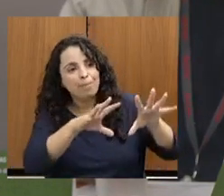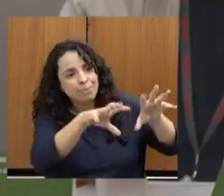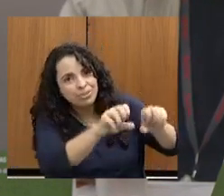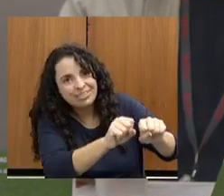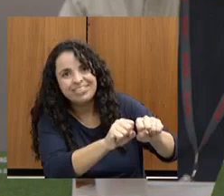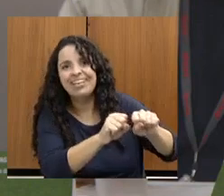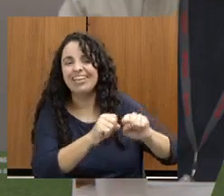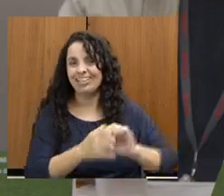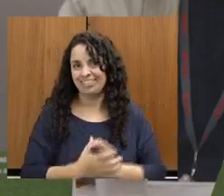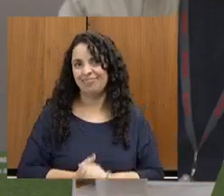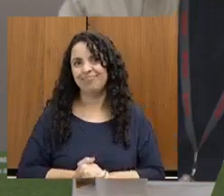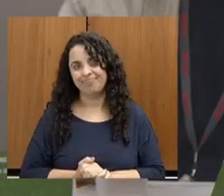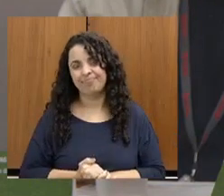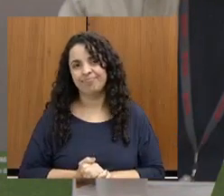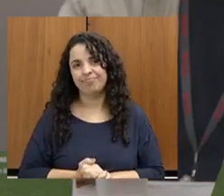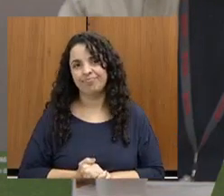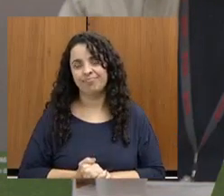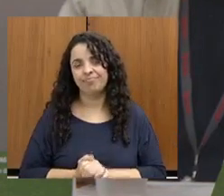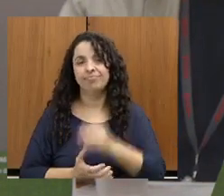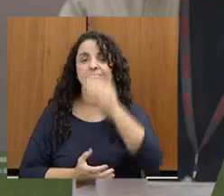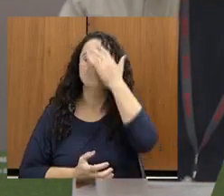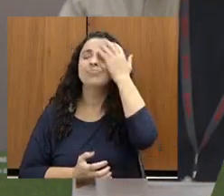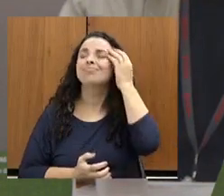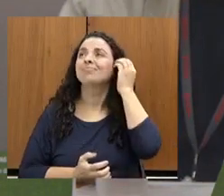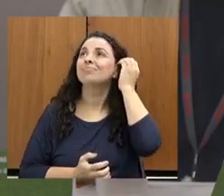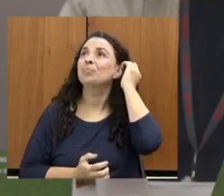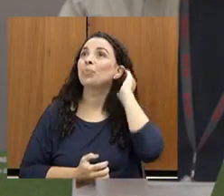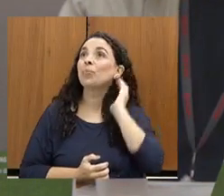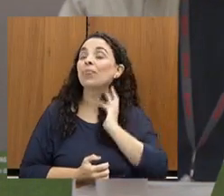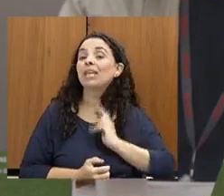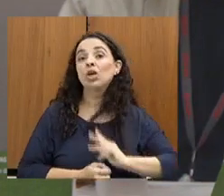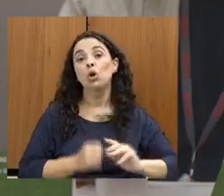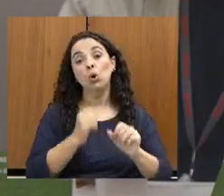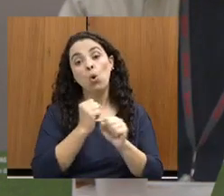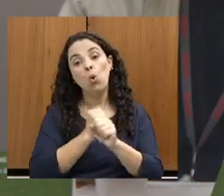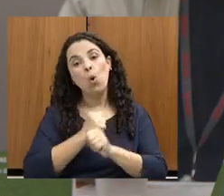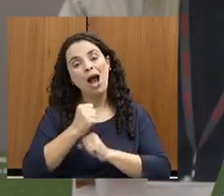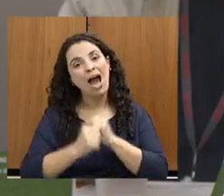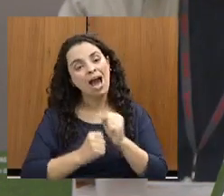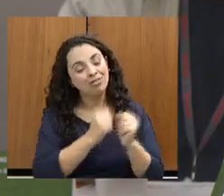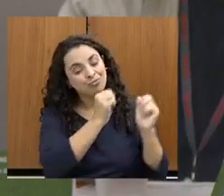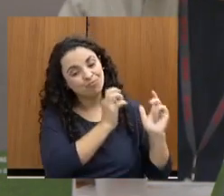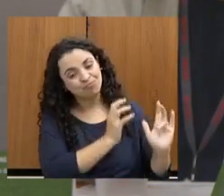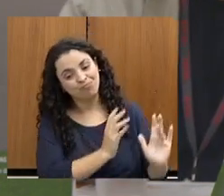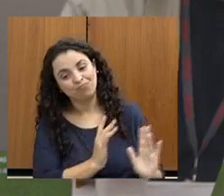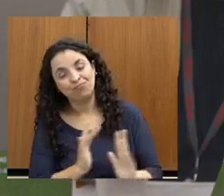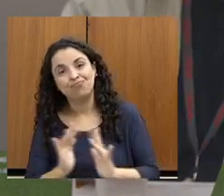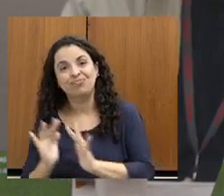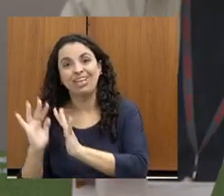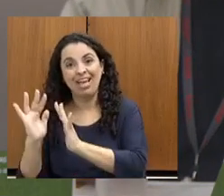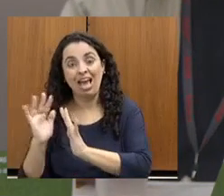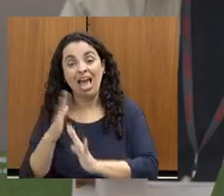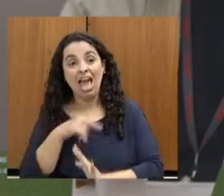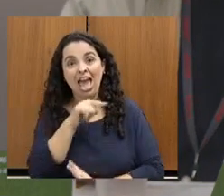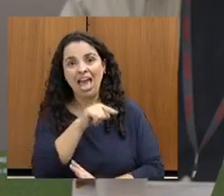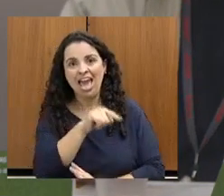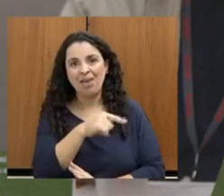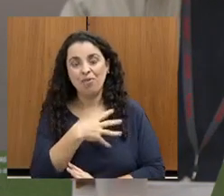O Davi, durante o ano todo, se trancou no banheiro por várias vezes durante o recreio para